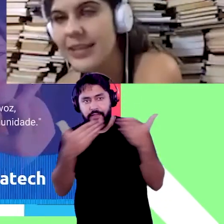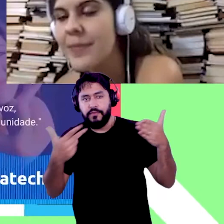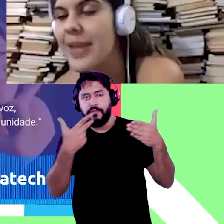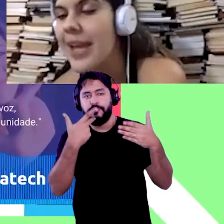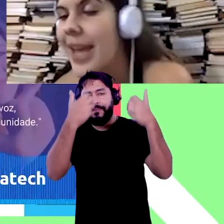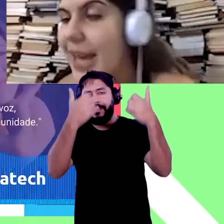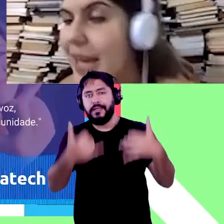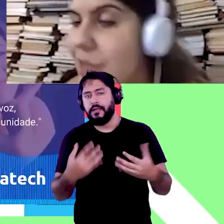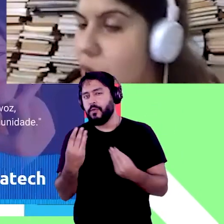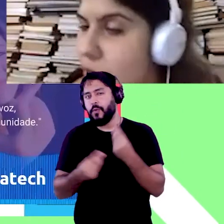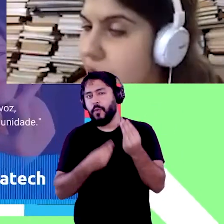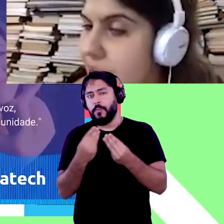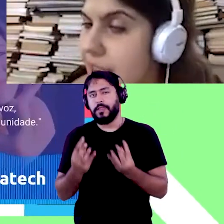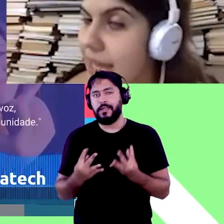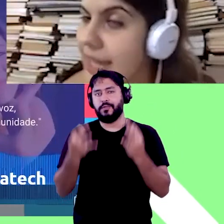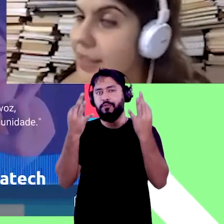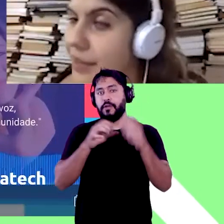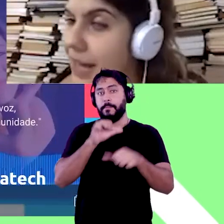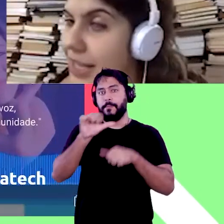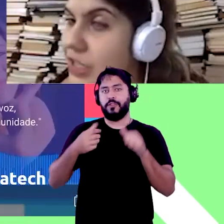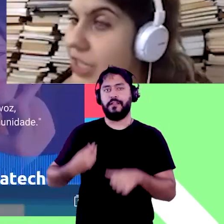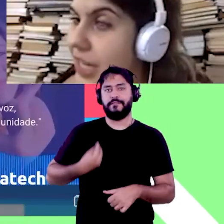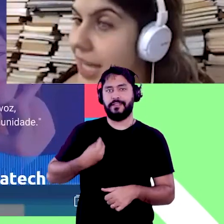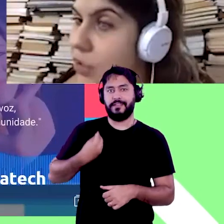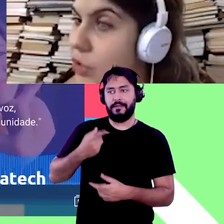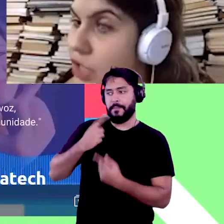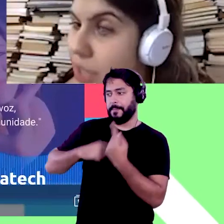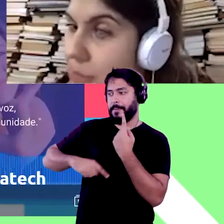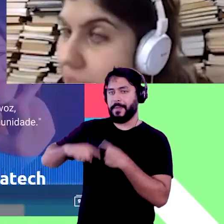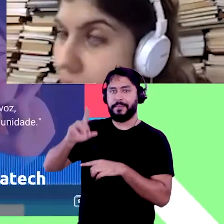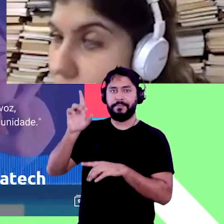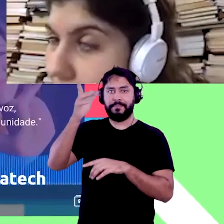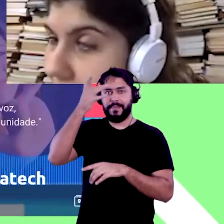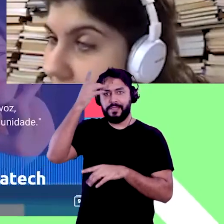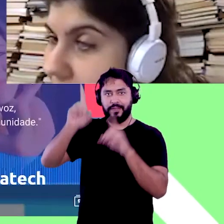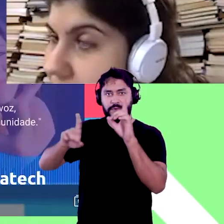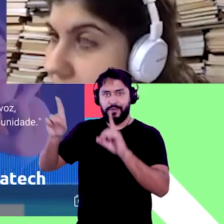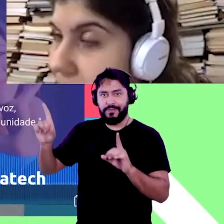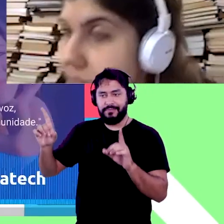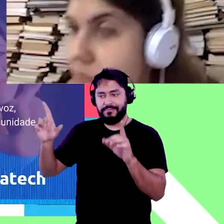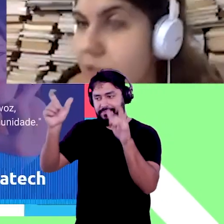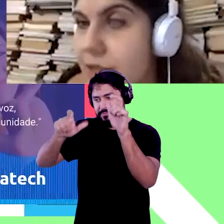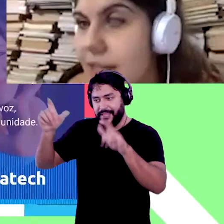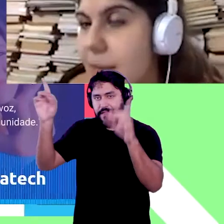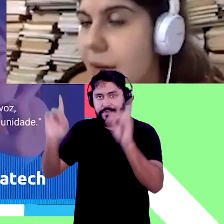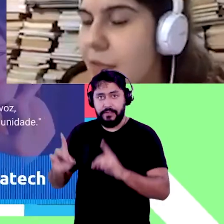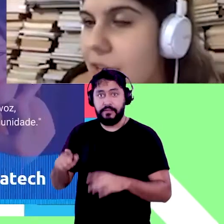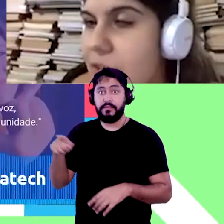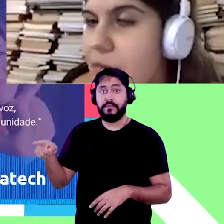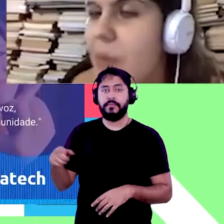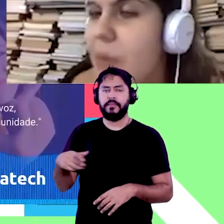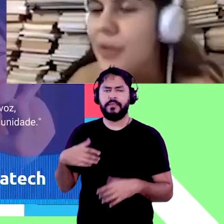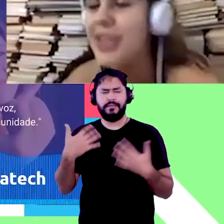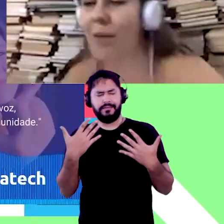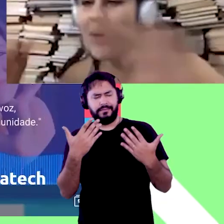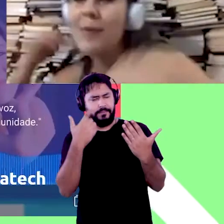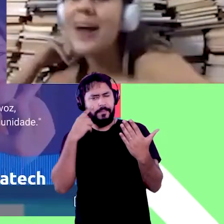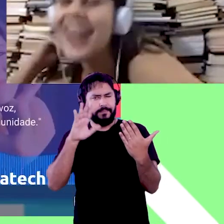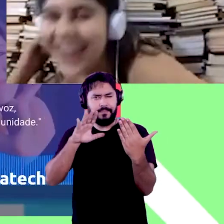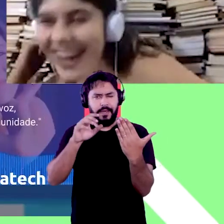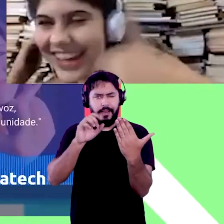deficiência, ela trouxe essa frase de que a tecnologia me deu uma identidade... Ih, o negócio está aqui na minha frente. Vamos ouvir,